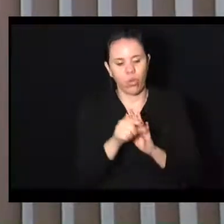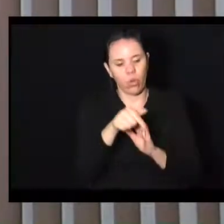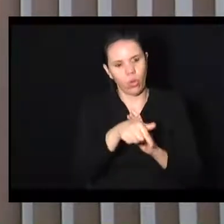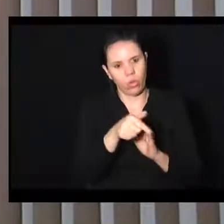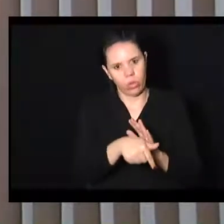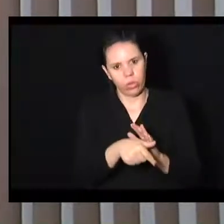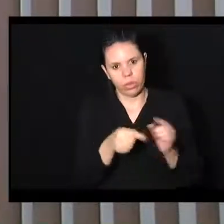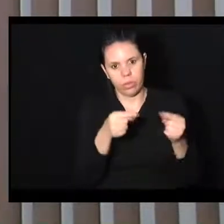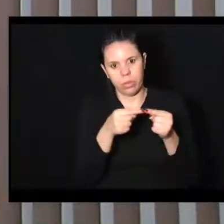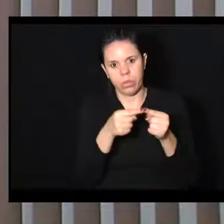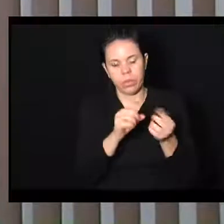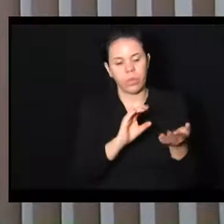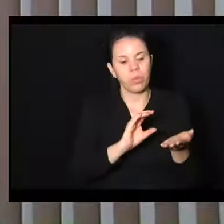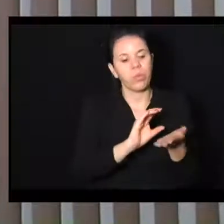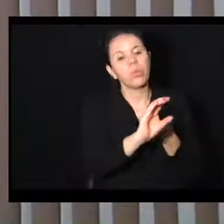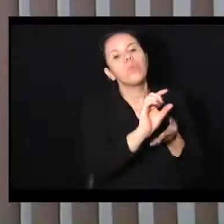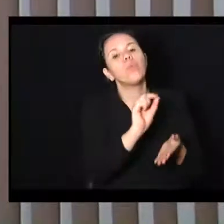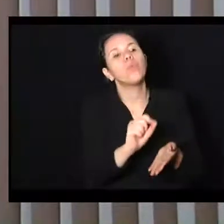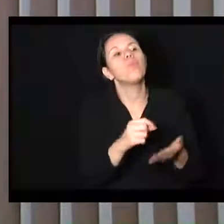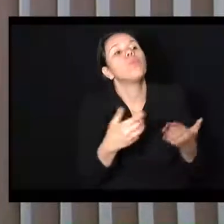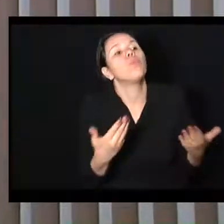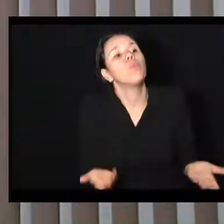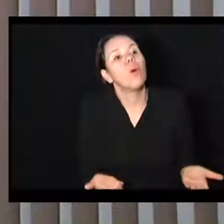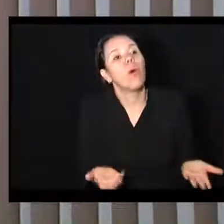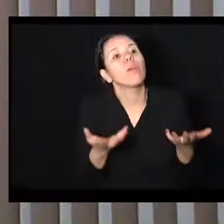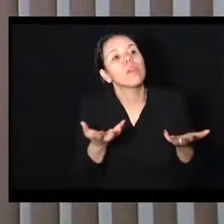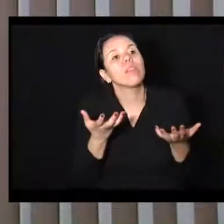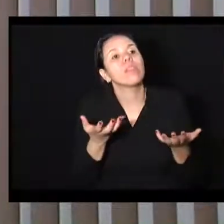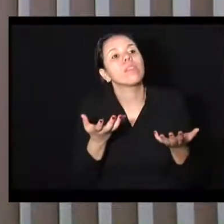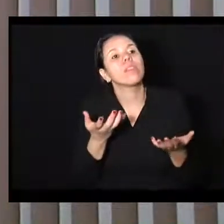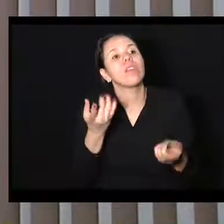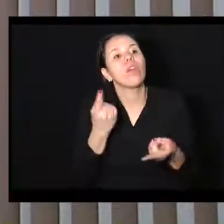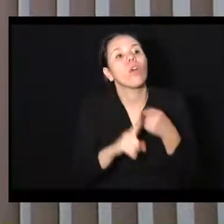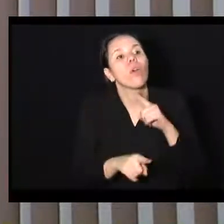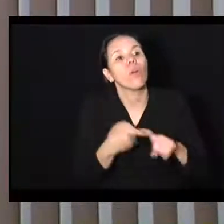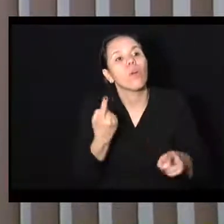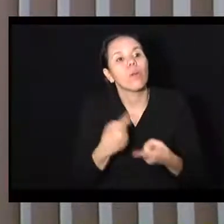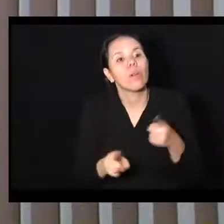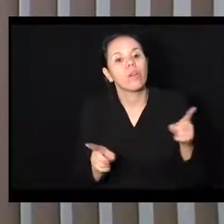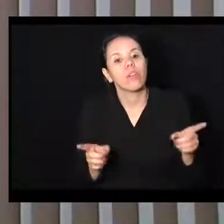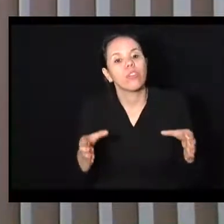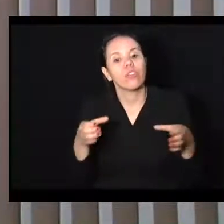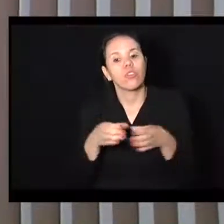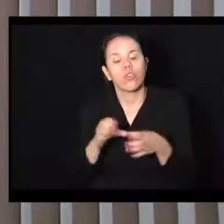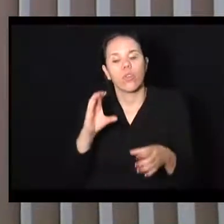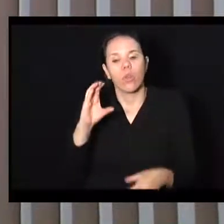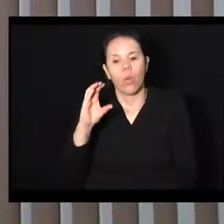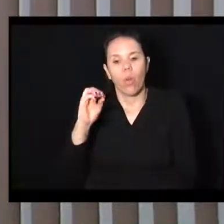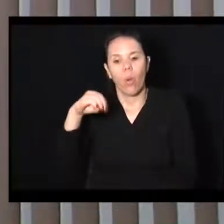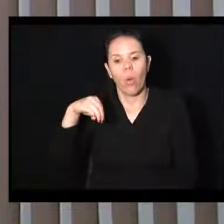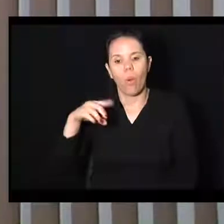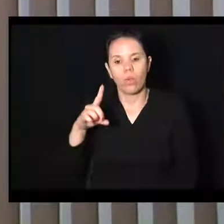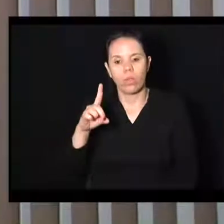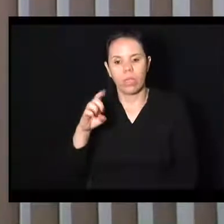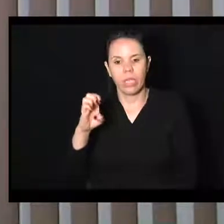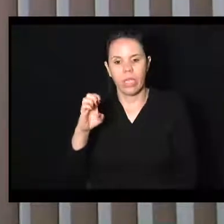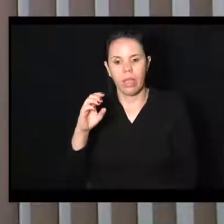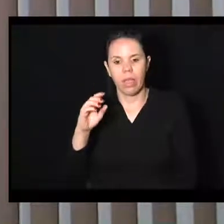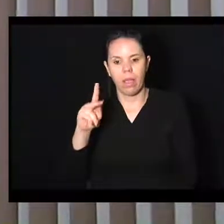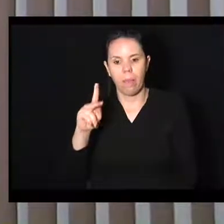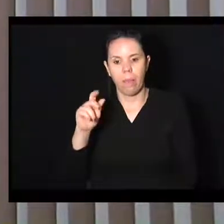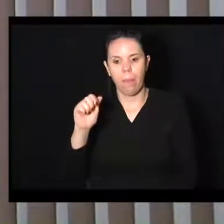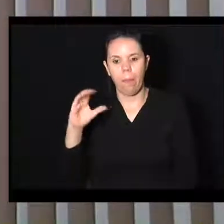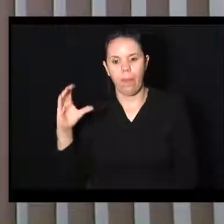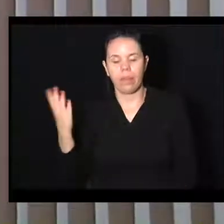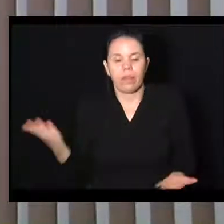sendo destinado para as questões que eles elencaram junto ao próprio Condepac. E é uma dificuldade muito grande, porque esse comprador